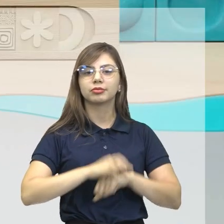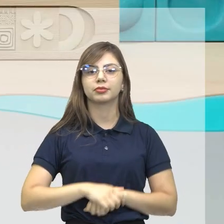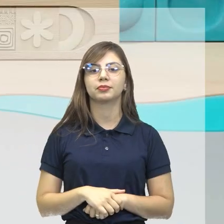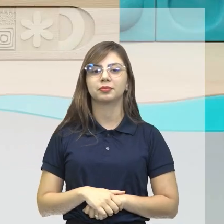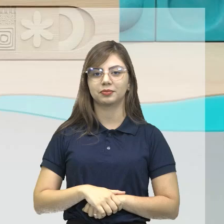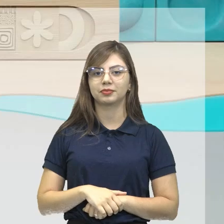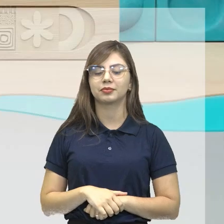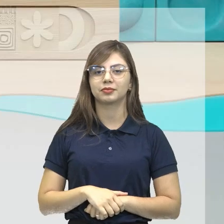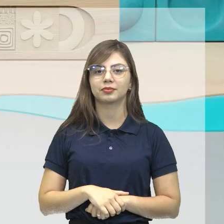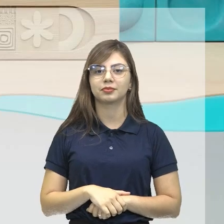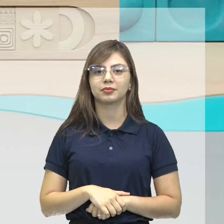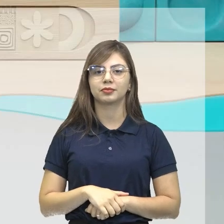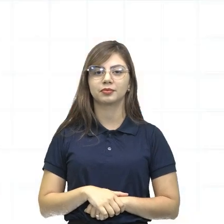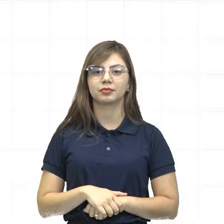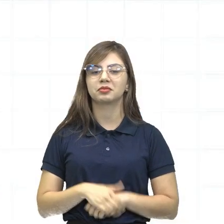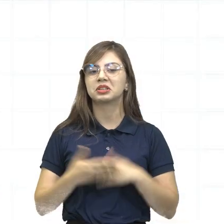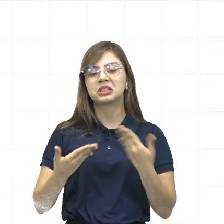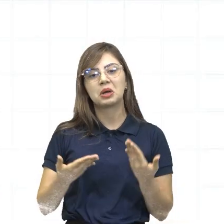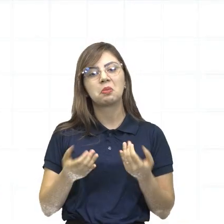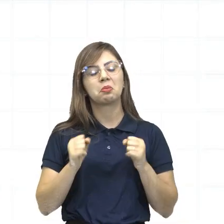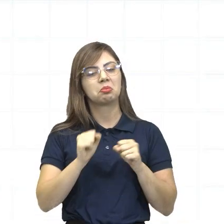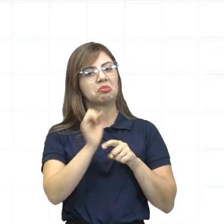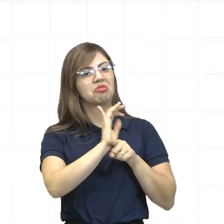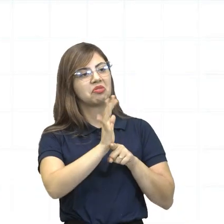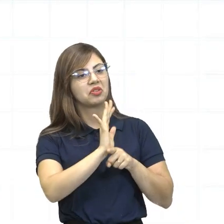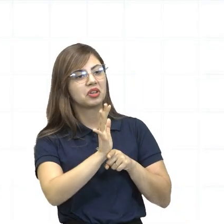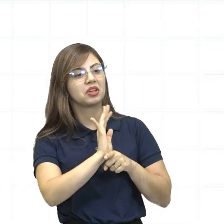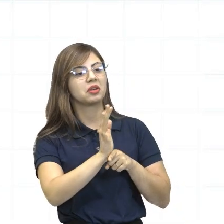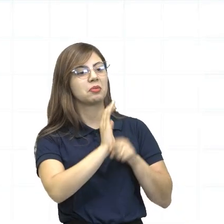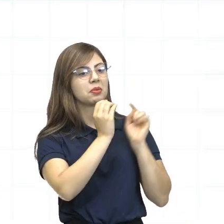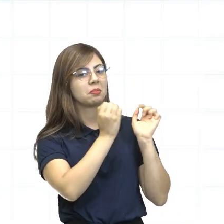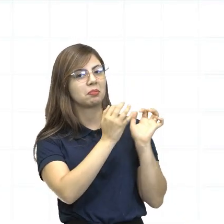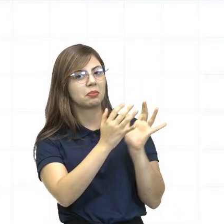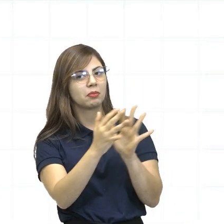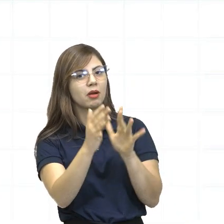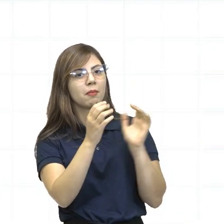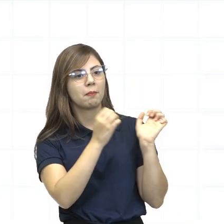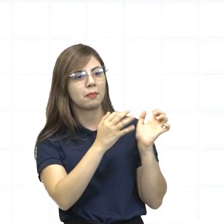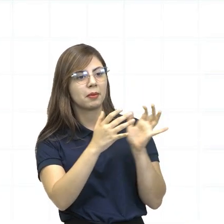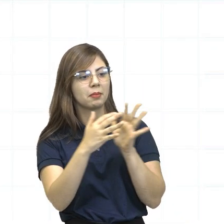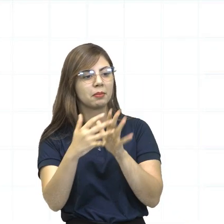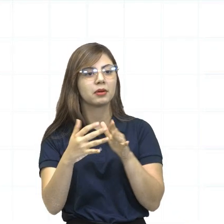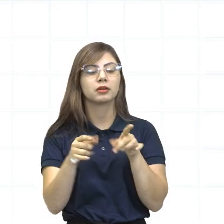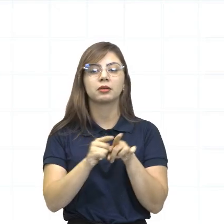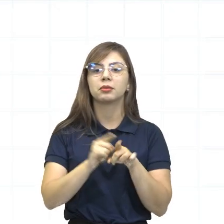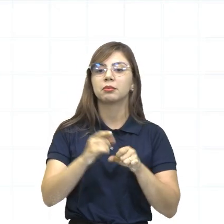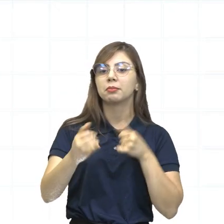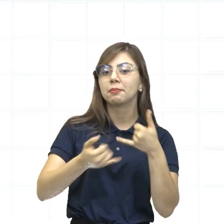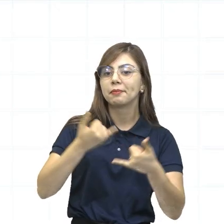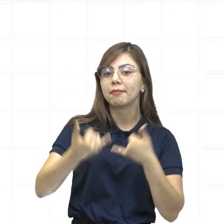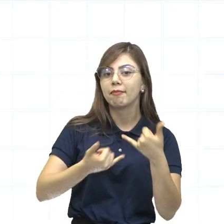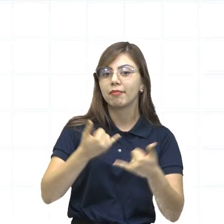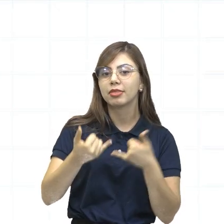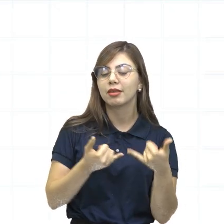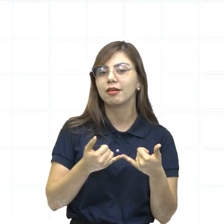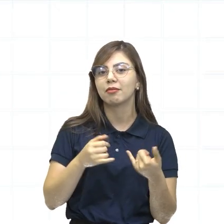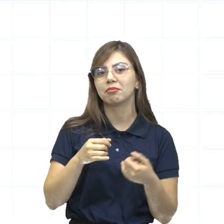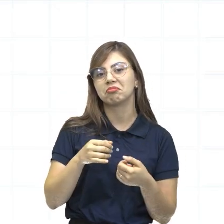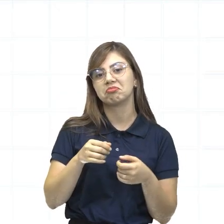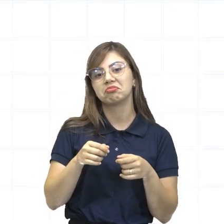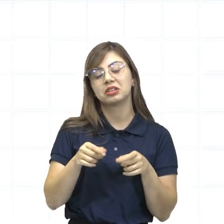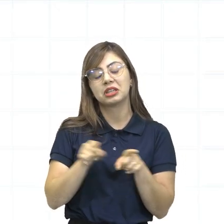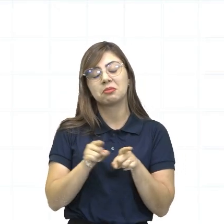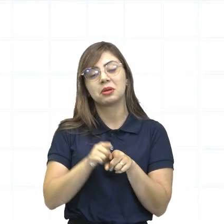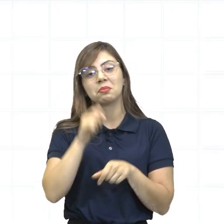nesses produtos, né? Filmes também, certo? Jogos, os meninos, também as meninas, né, gostam de jogar.